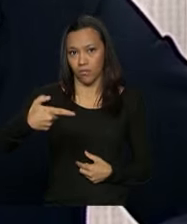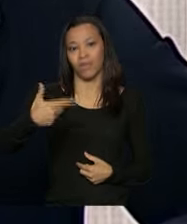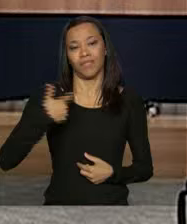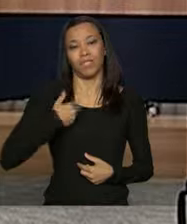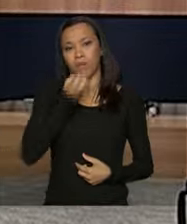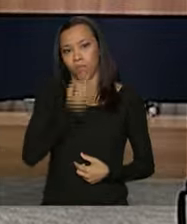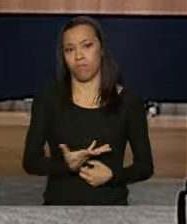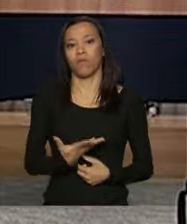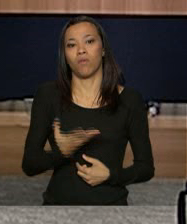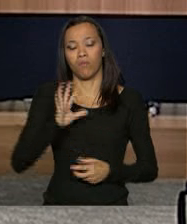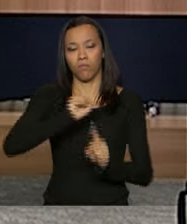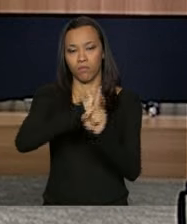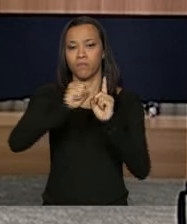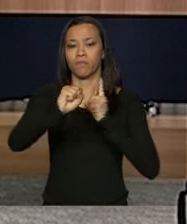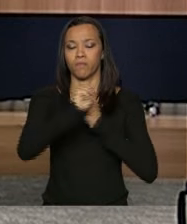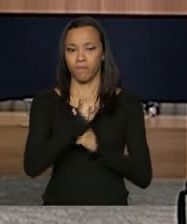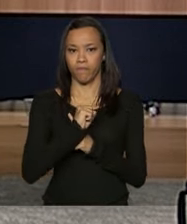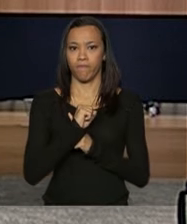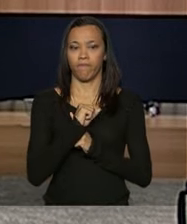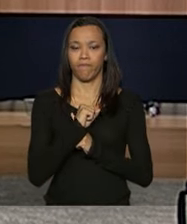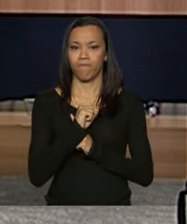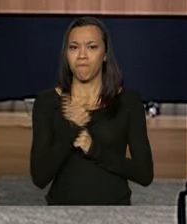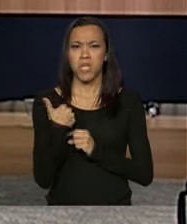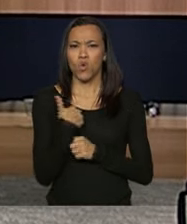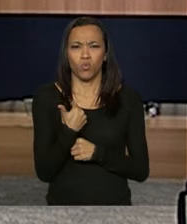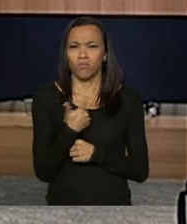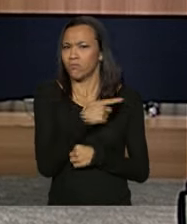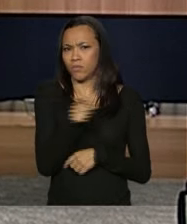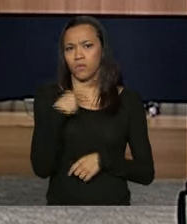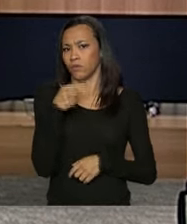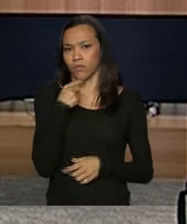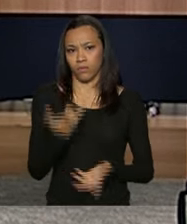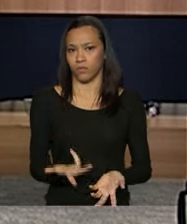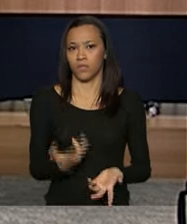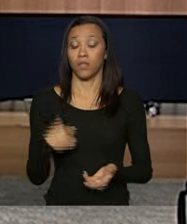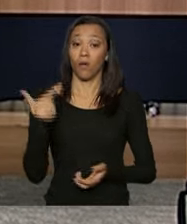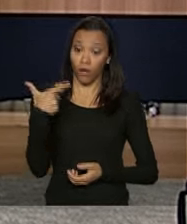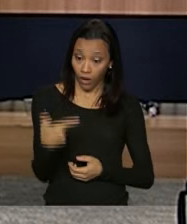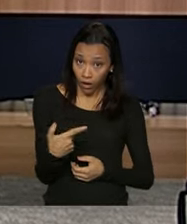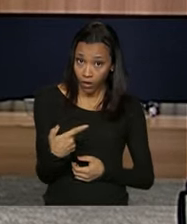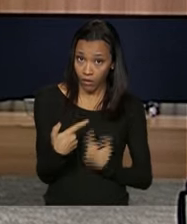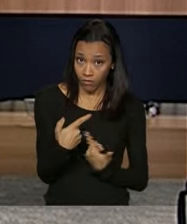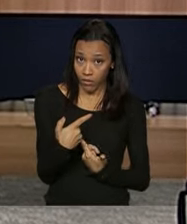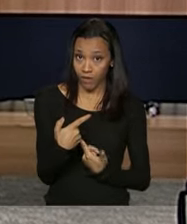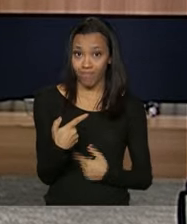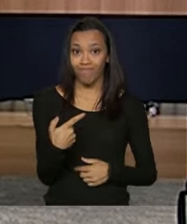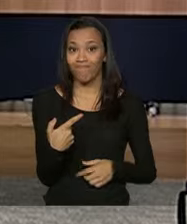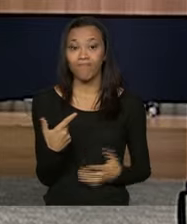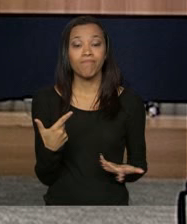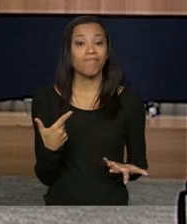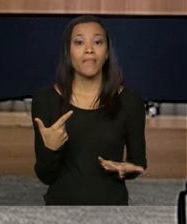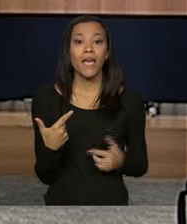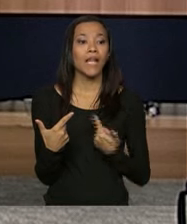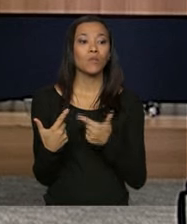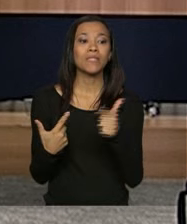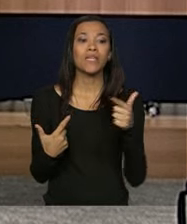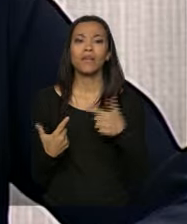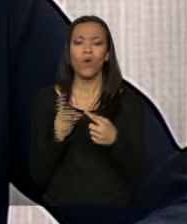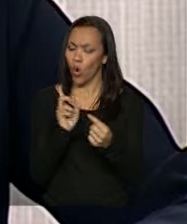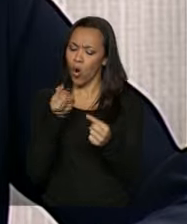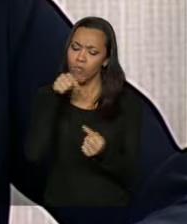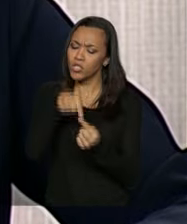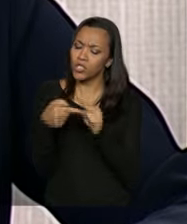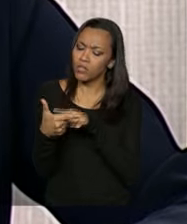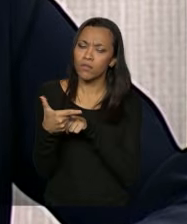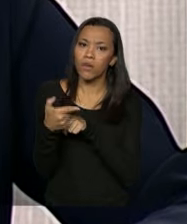traz resultado, né? Não tenho dúvida. E a arma, ela não tem outra finalidade